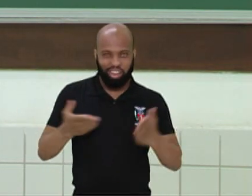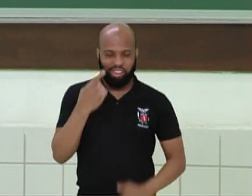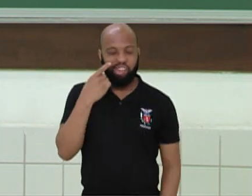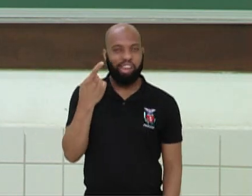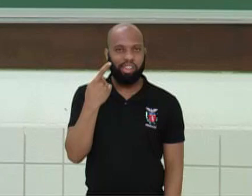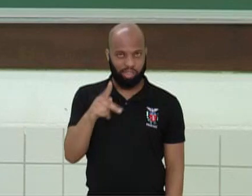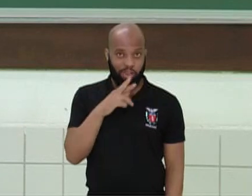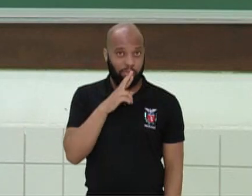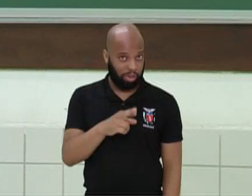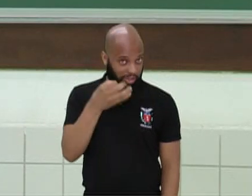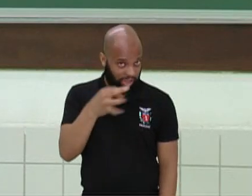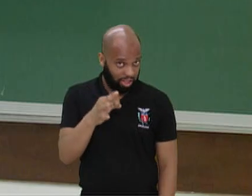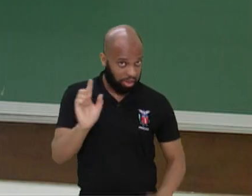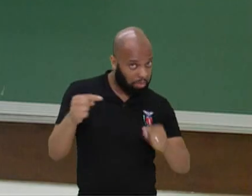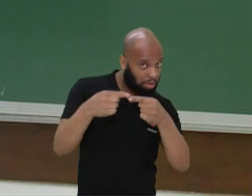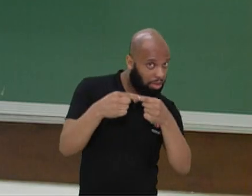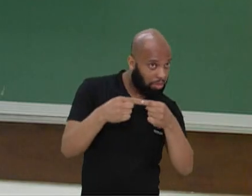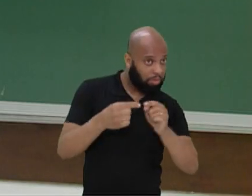ver?